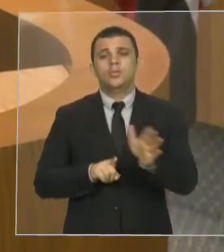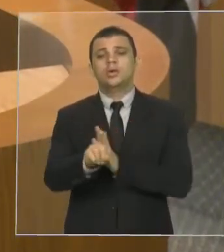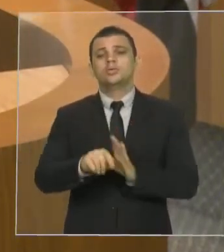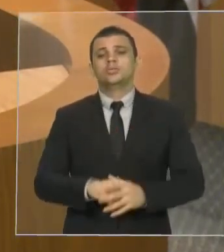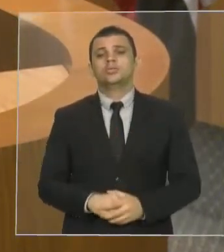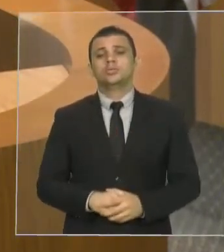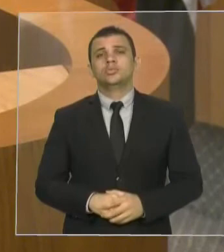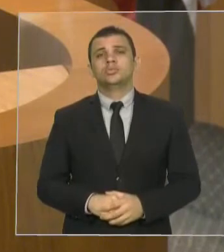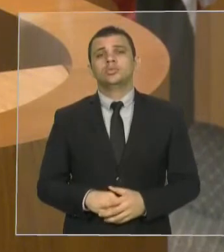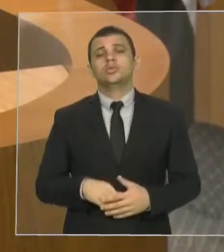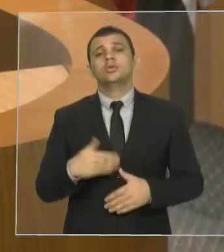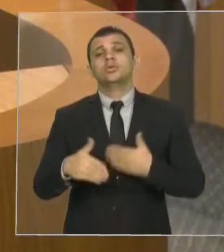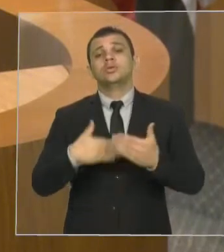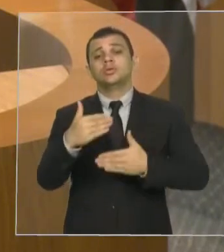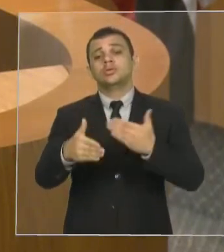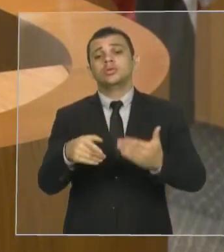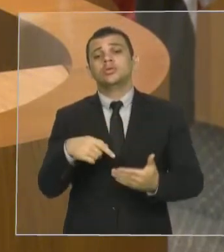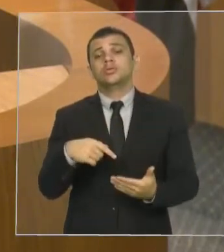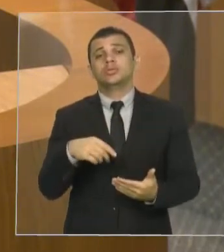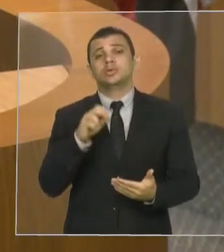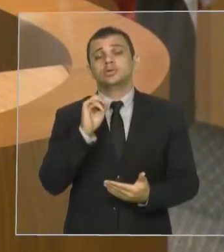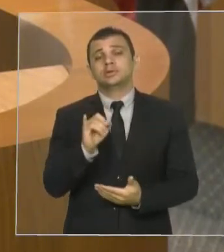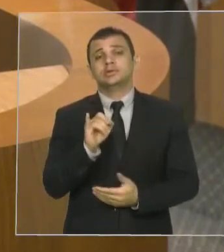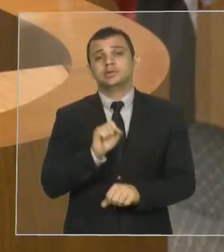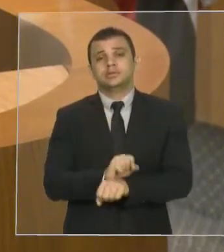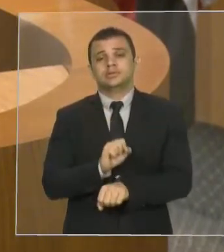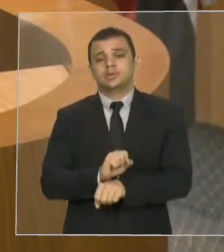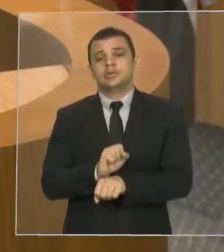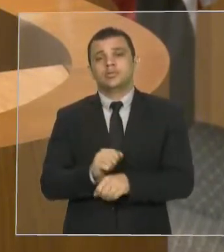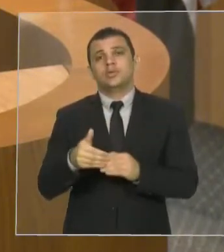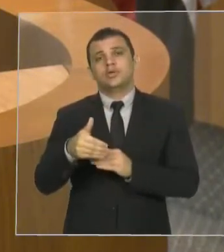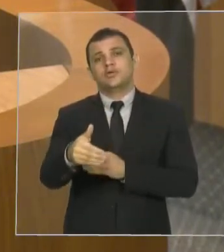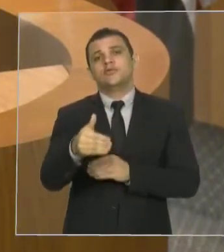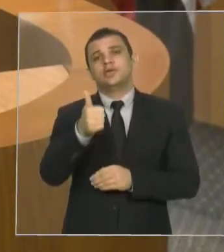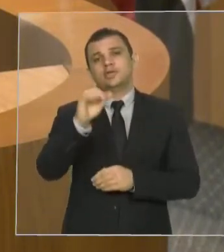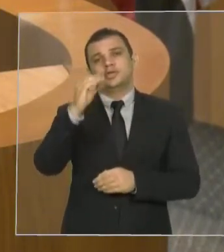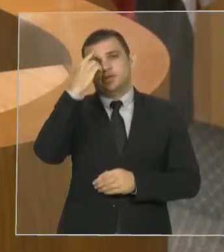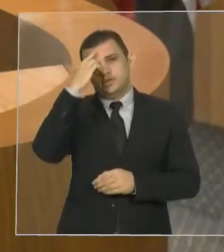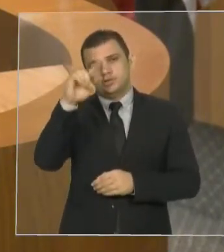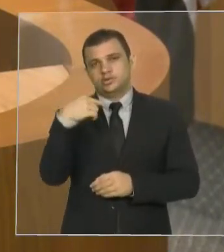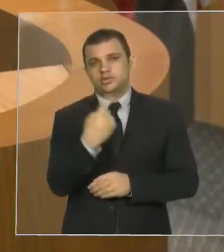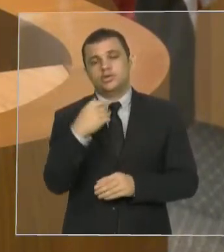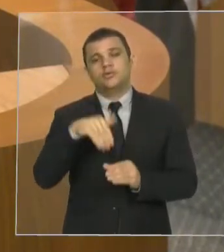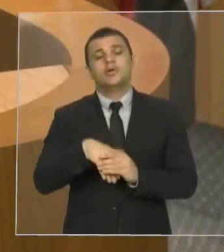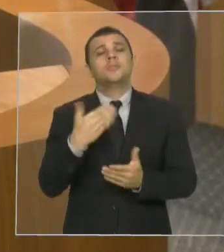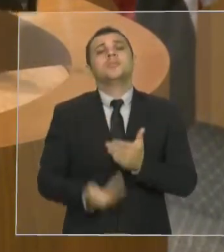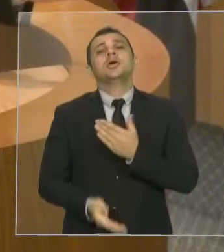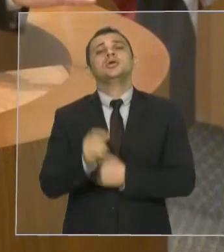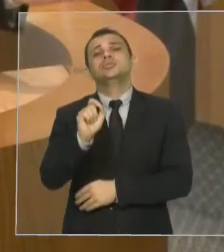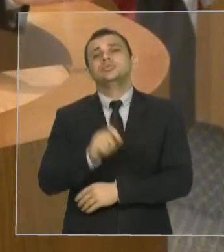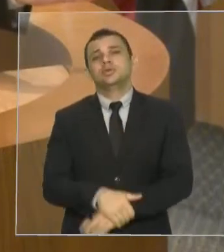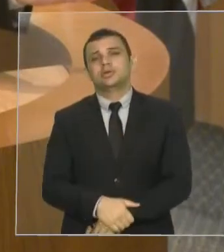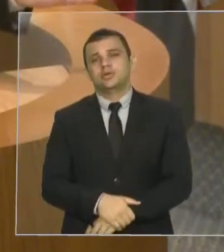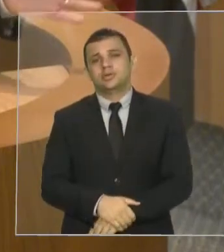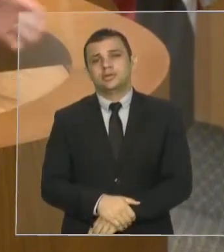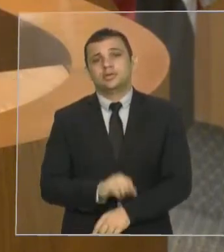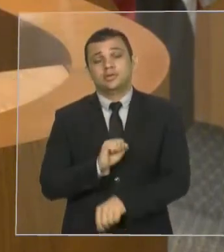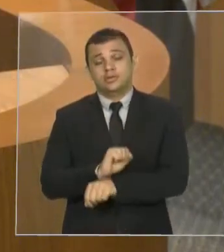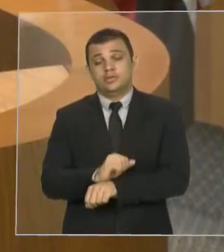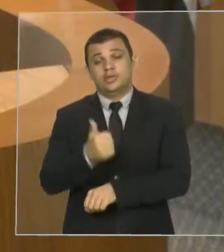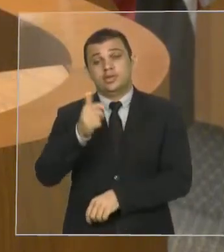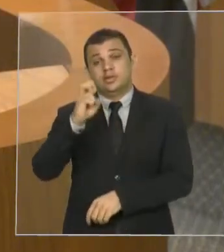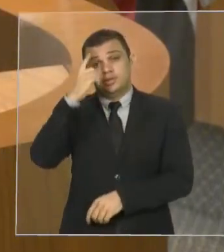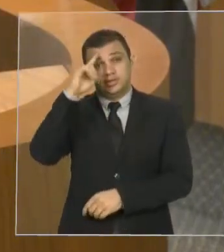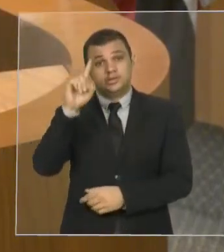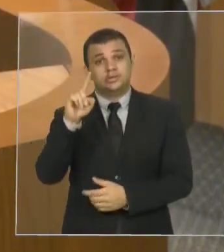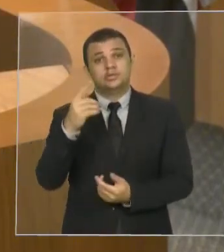o prejuízo se nós deixarmos para votar essa matéria daqui a 10 dias, daqui a 15 dias? Qual é o prejuízo que nós vamos ter?